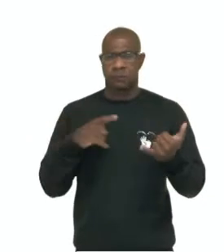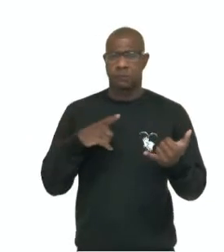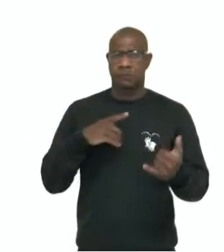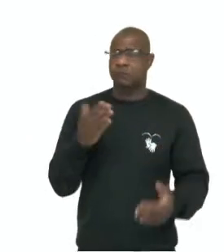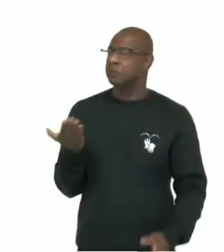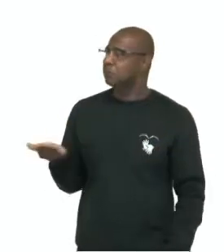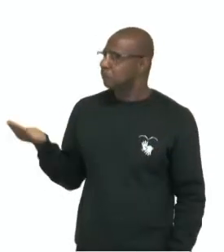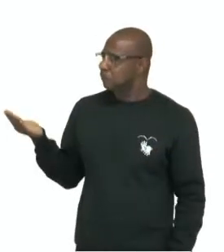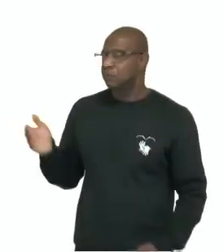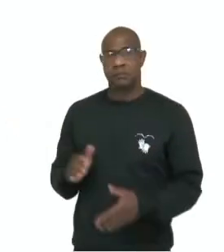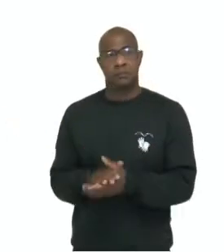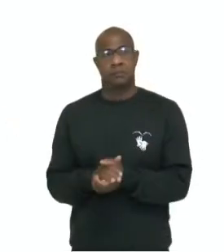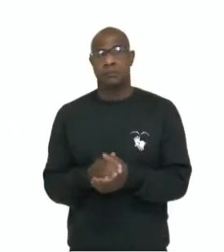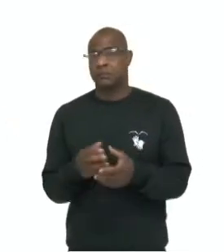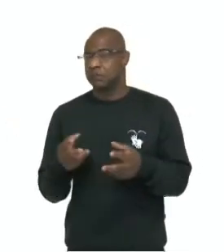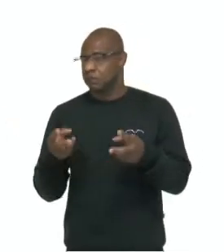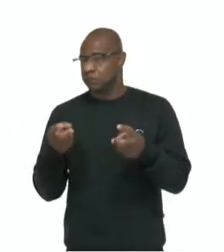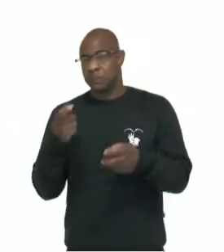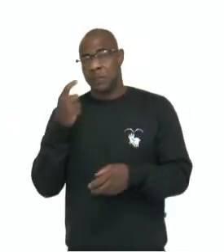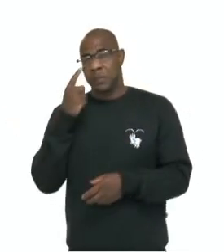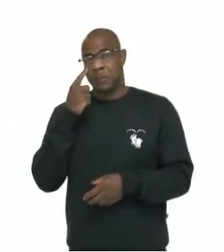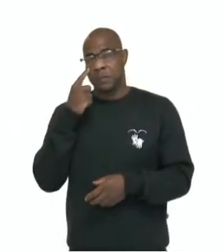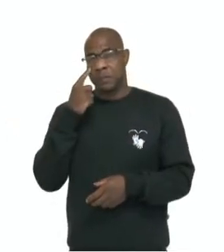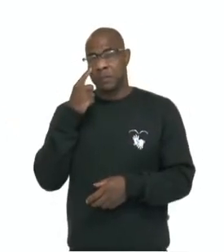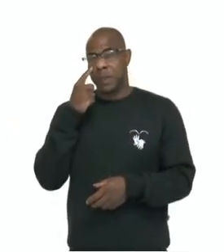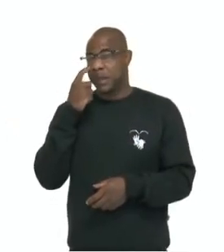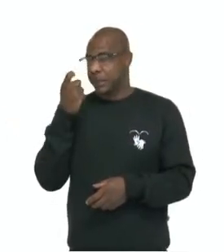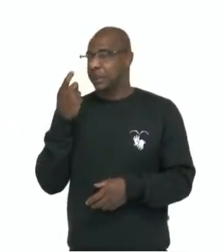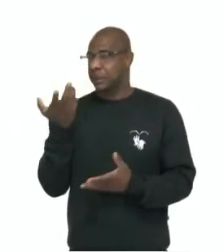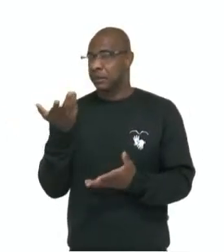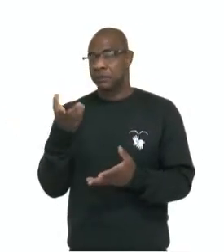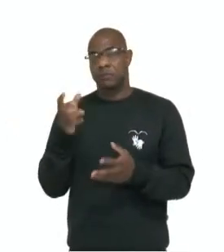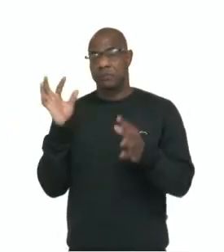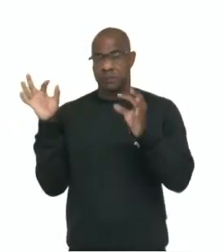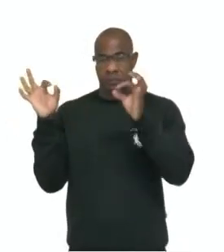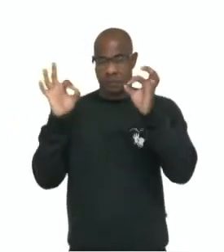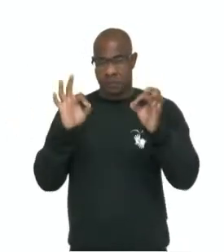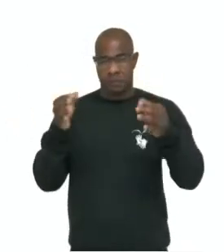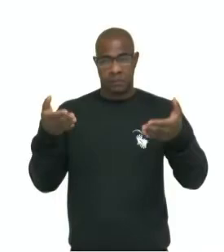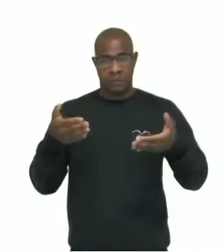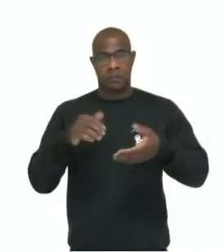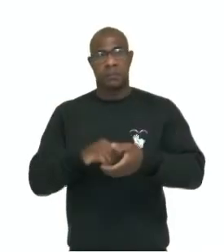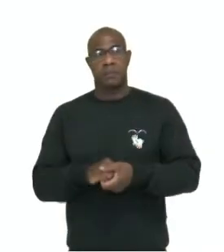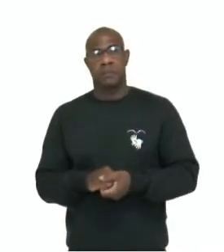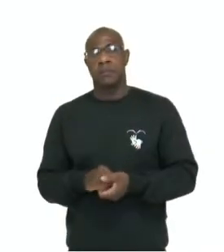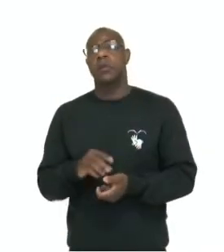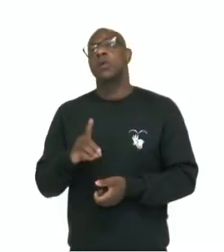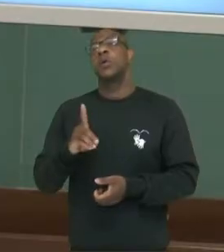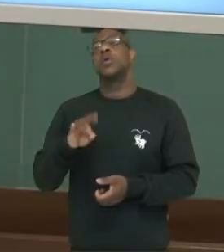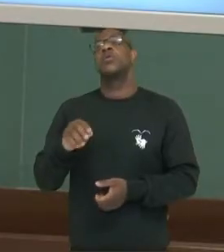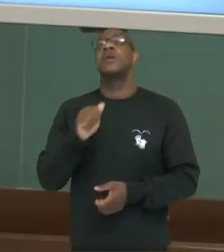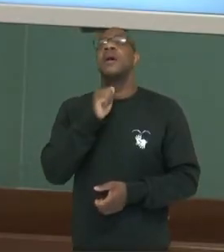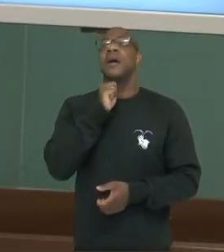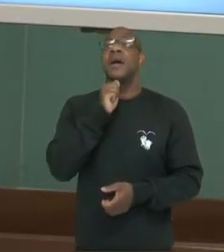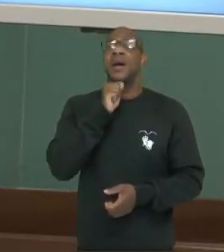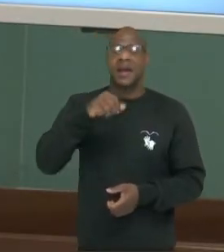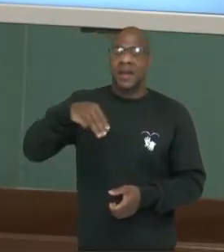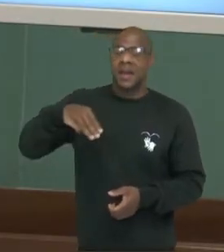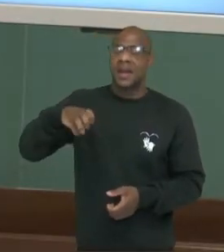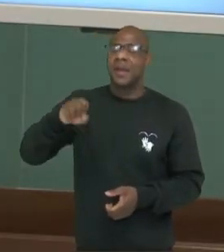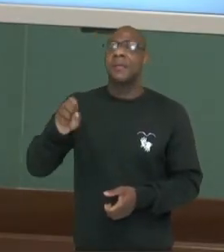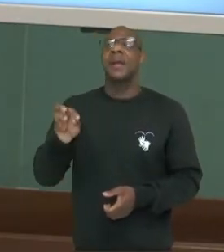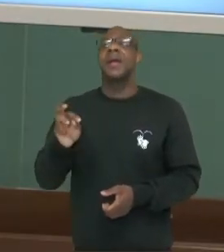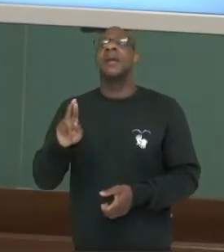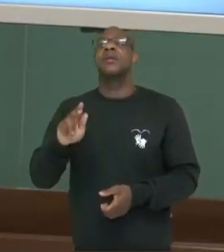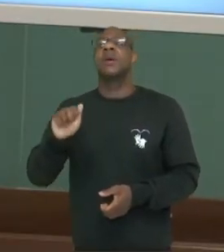venha comigo, preste atenção que você vai ver que é bem tranquilo. Os dias da menstruação são mais ou menos 28